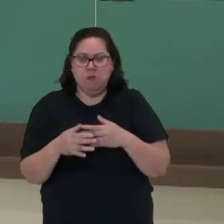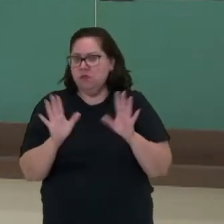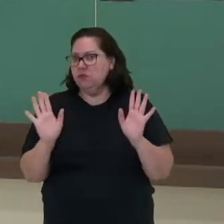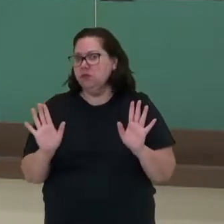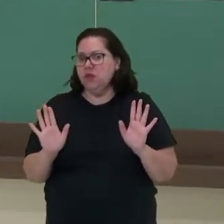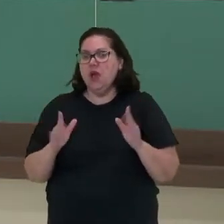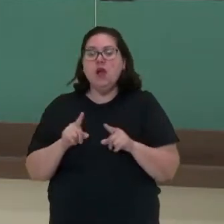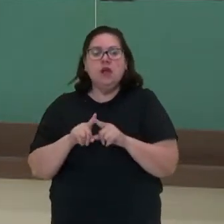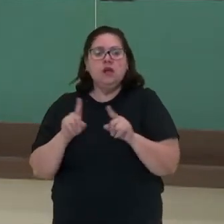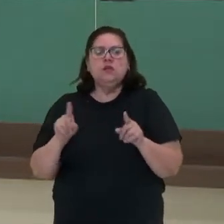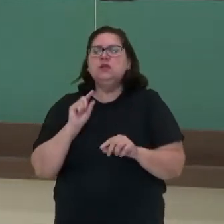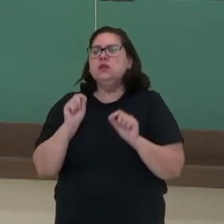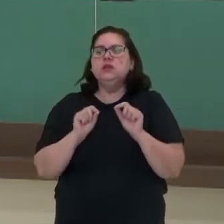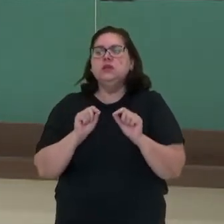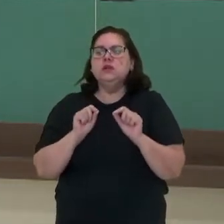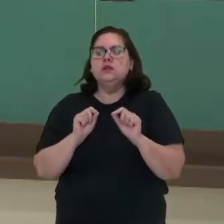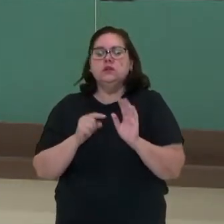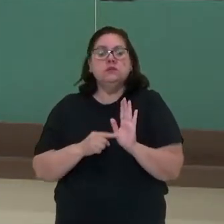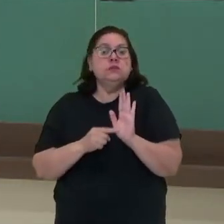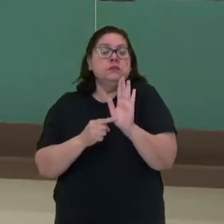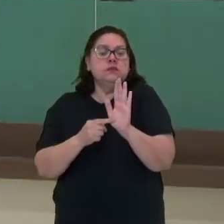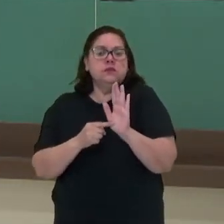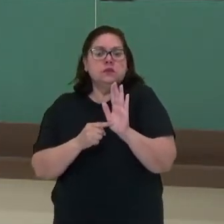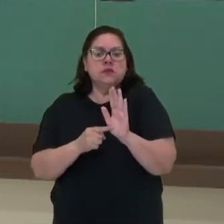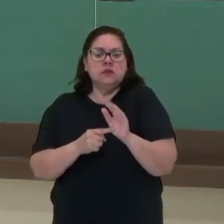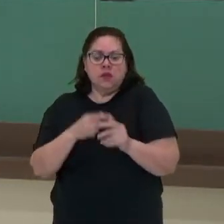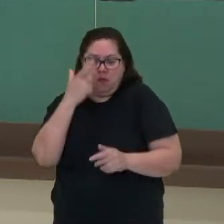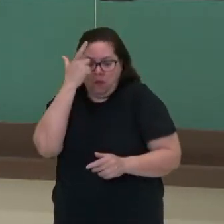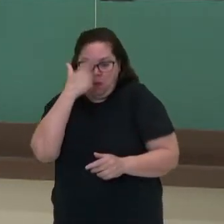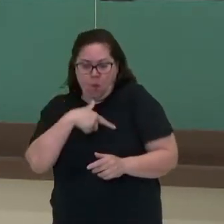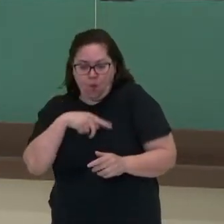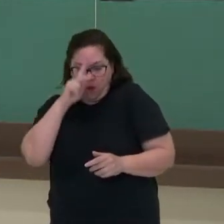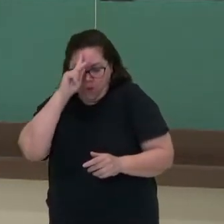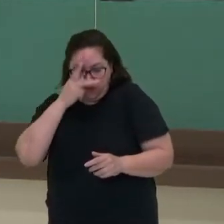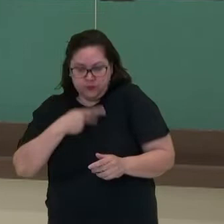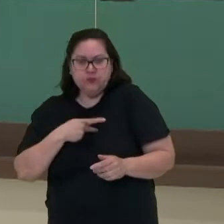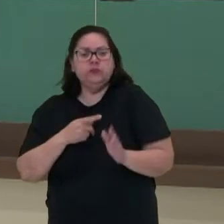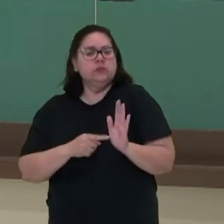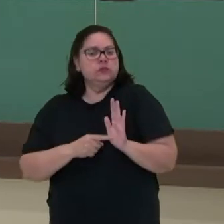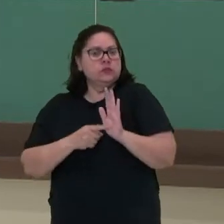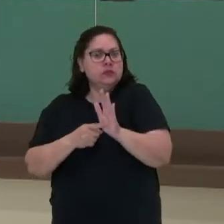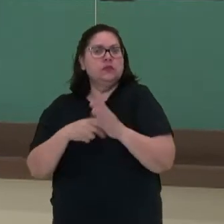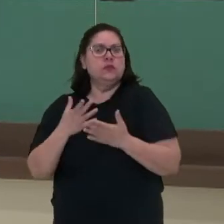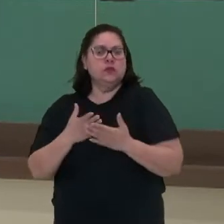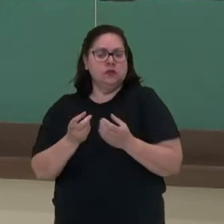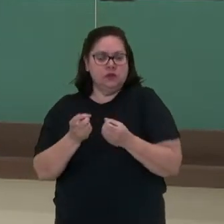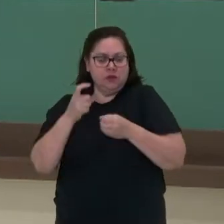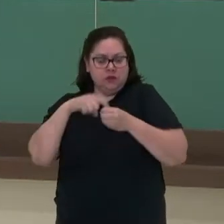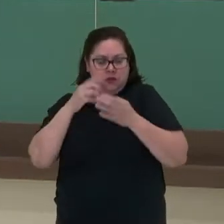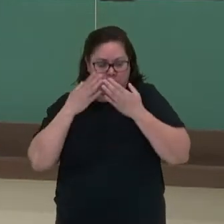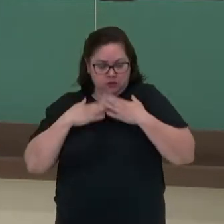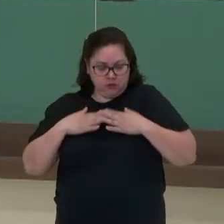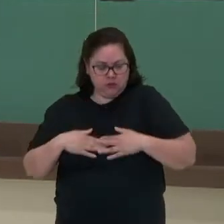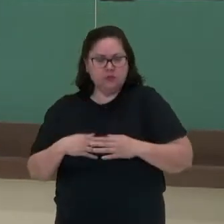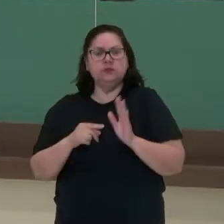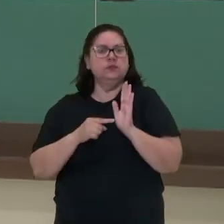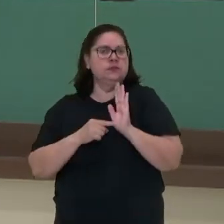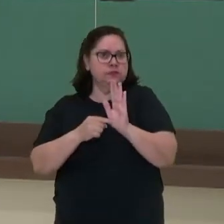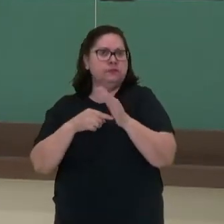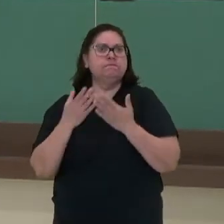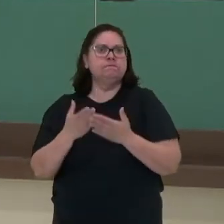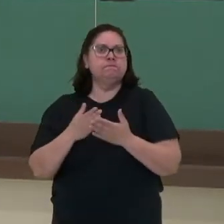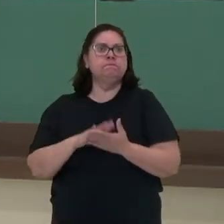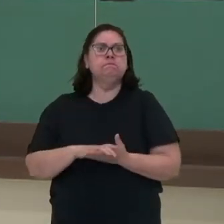Mas importa o que a pessoa está expressando por ela ser o que ela é, exatamente seu interior. Isso que ela está mostrando dentro dessa